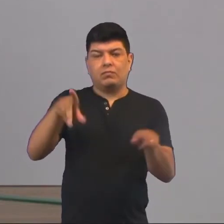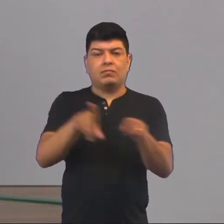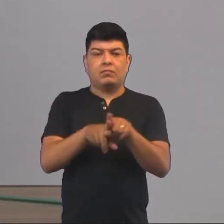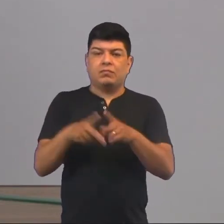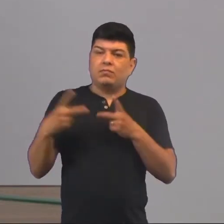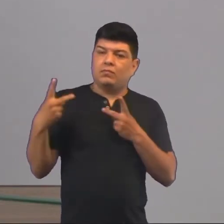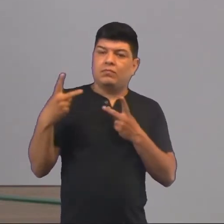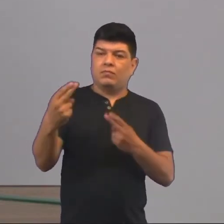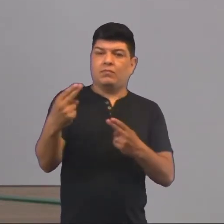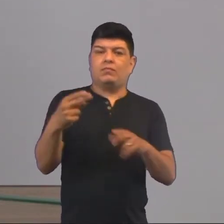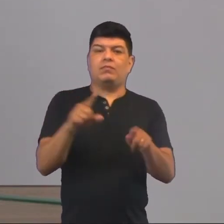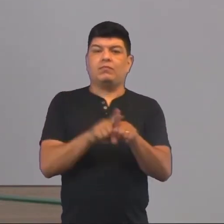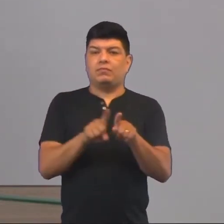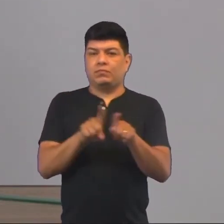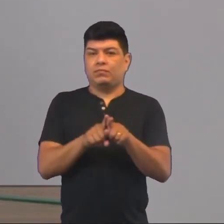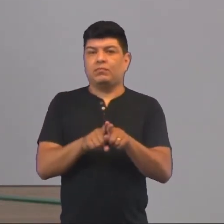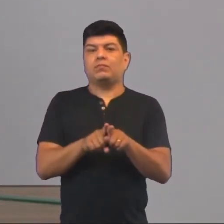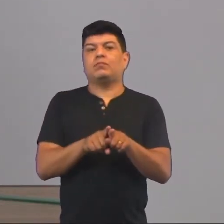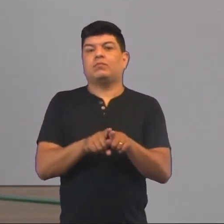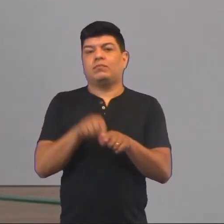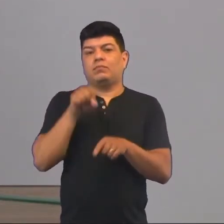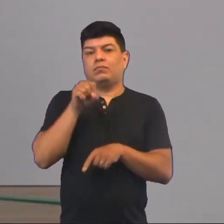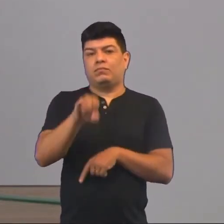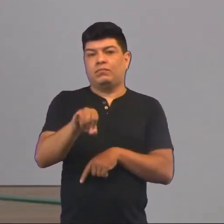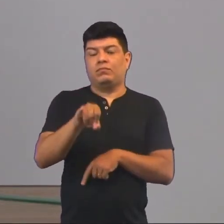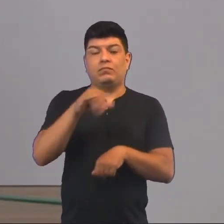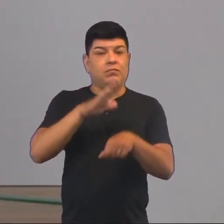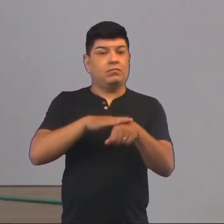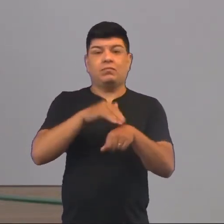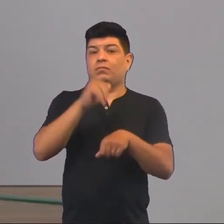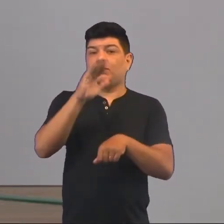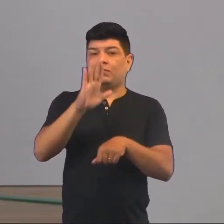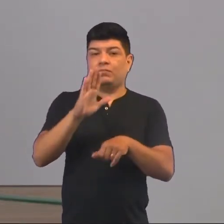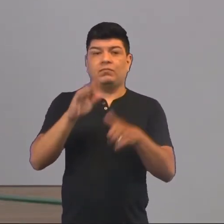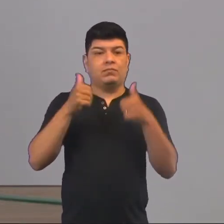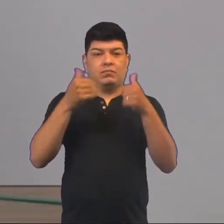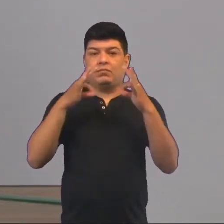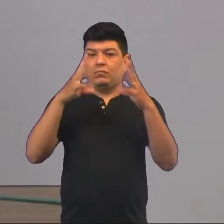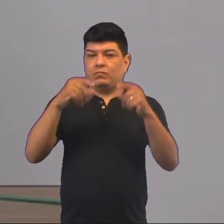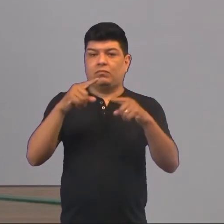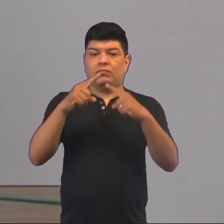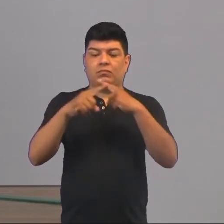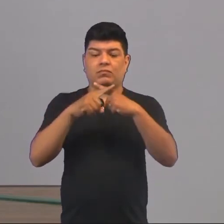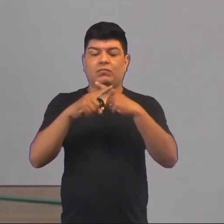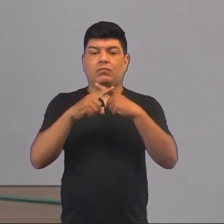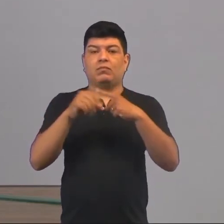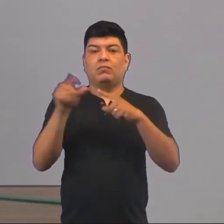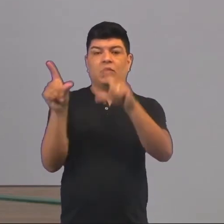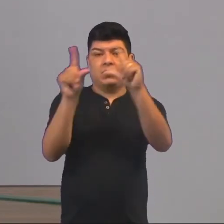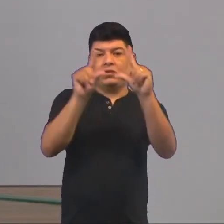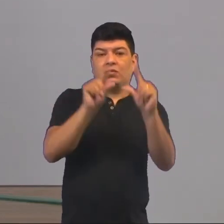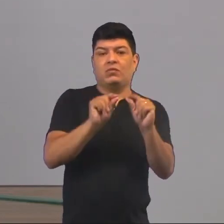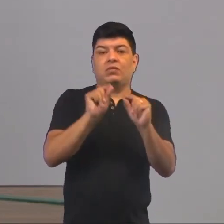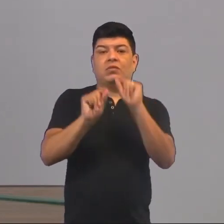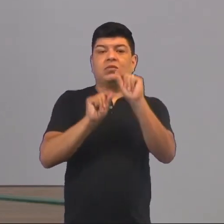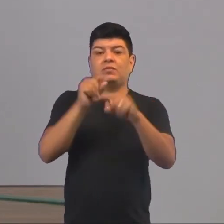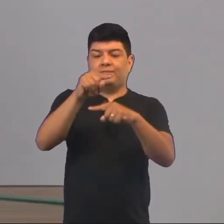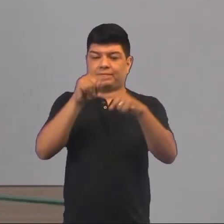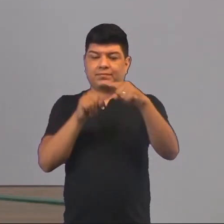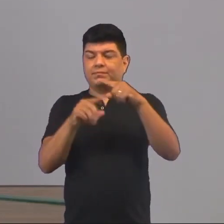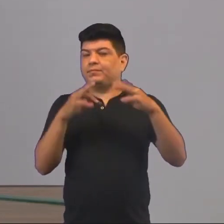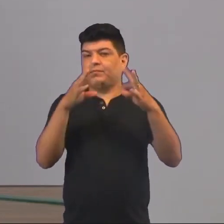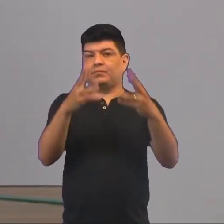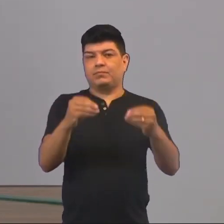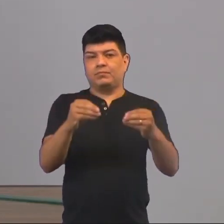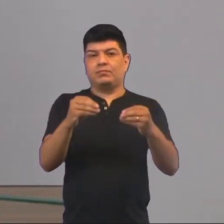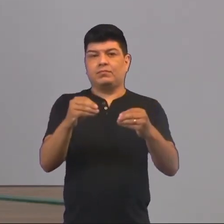na mesma proporção, tá? Se for mais também, tudo vai ser multiplicado. E quando eu vou reduzir, eu vou